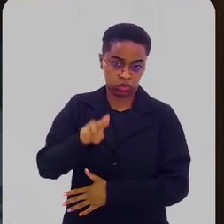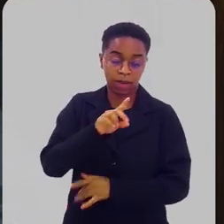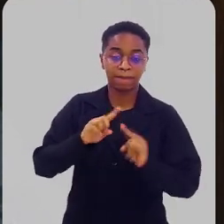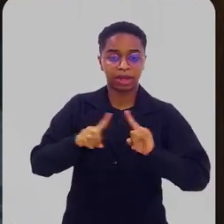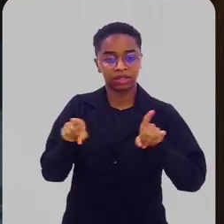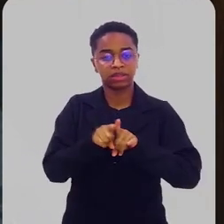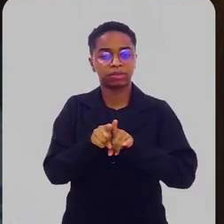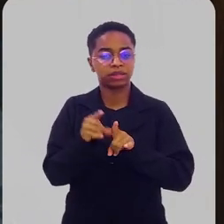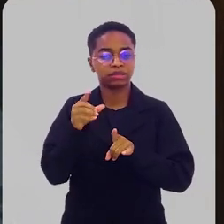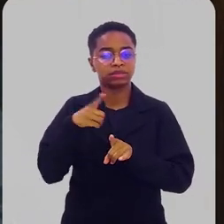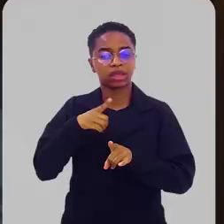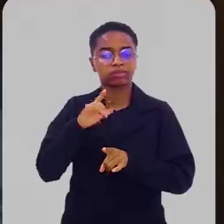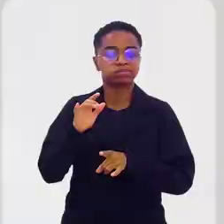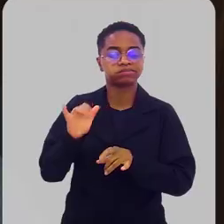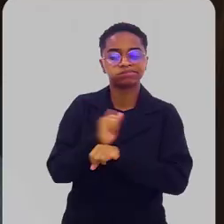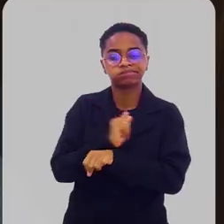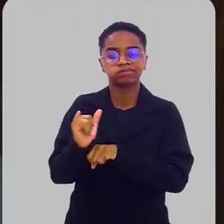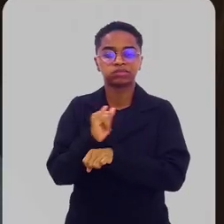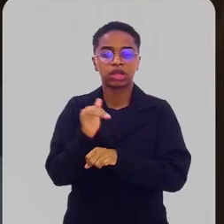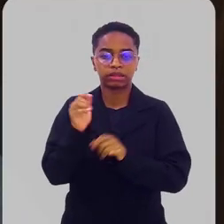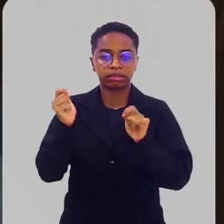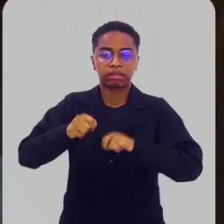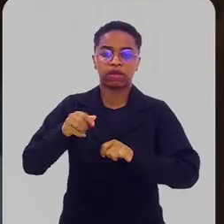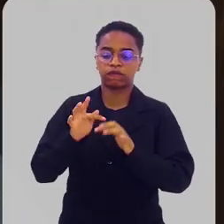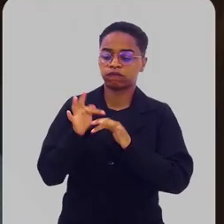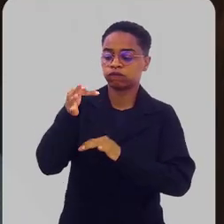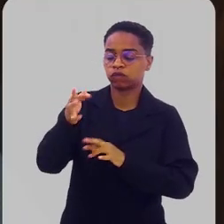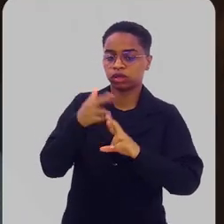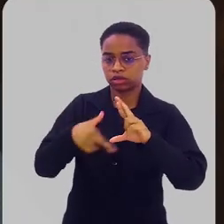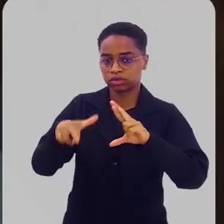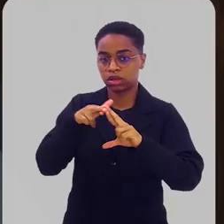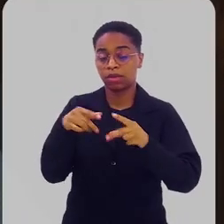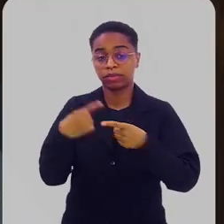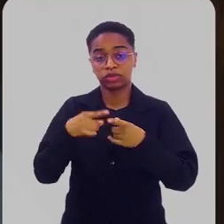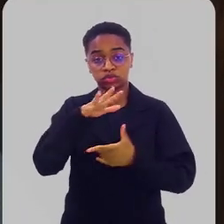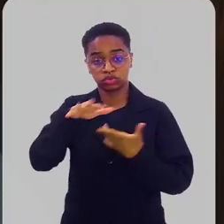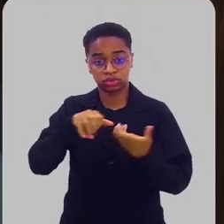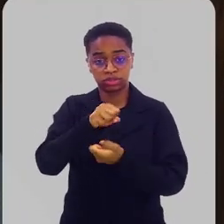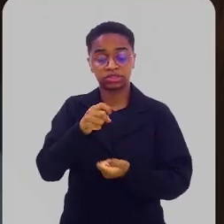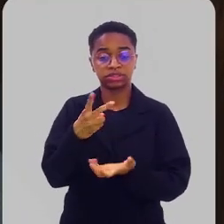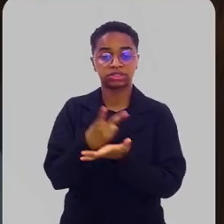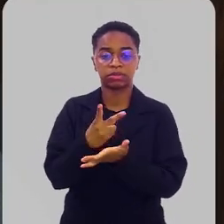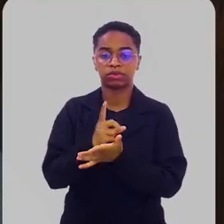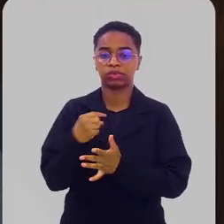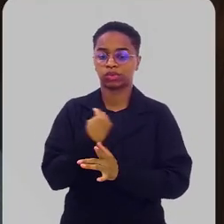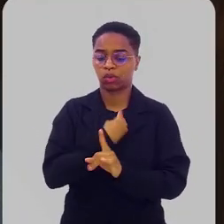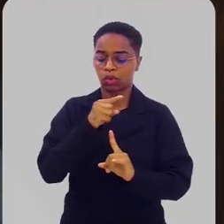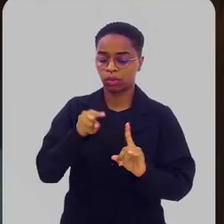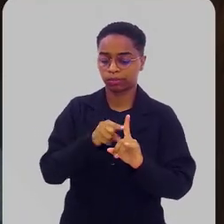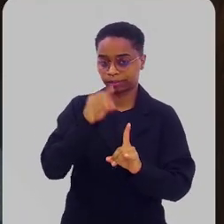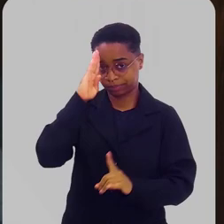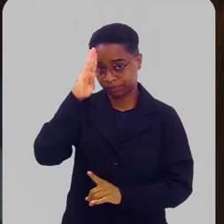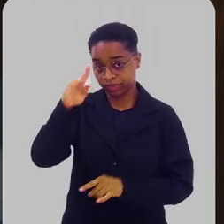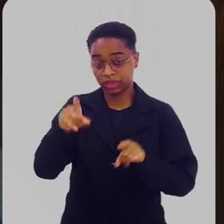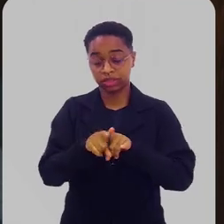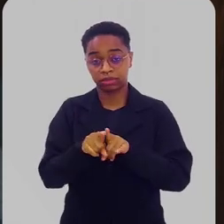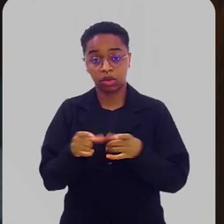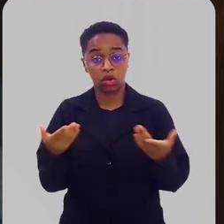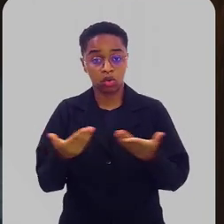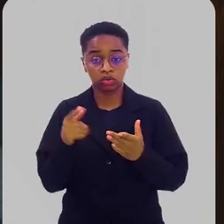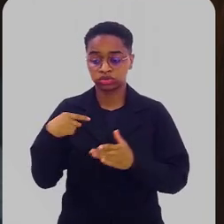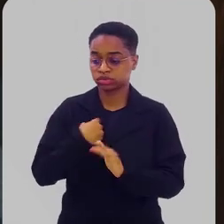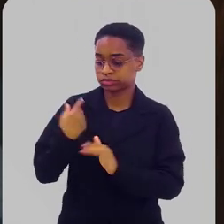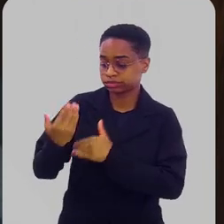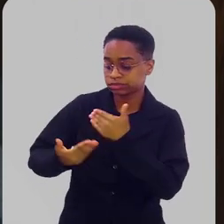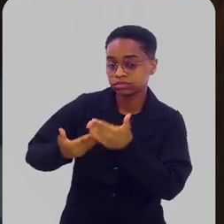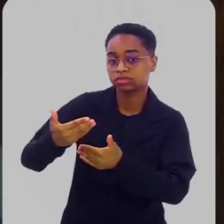clientes soluções com conteúdo reciclado. Sustentabilidade sempre foi um pilar dos negócios da Braskem e hoje as avenidas